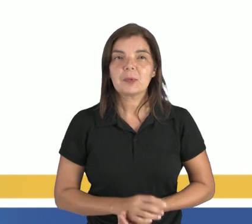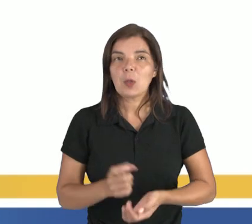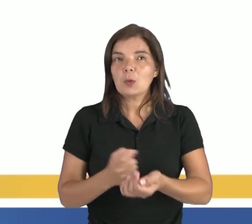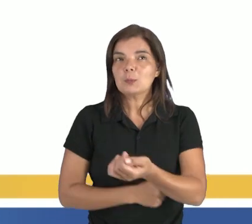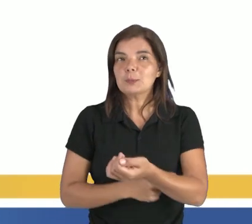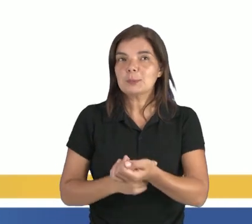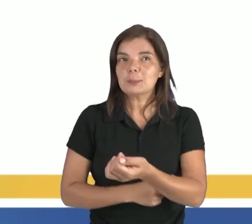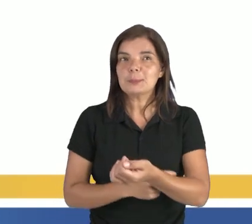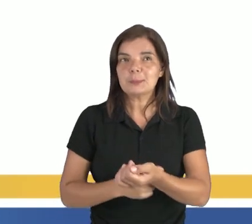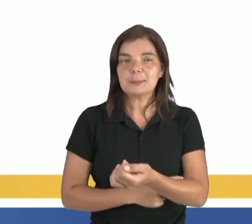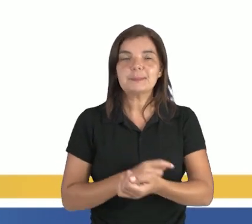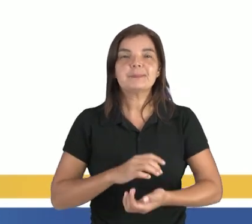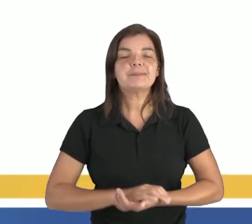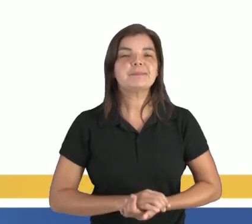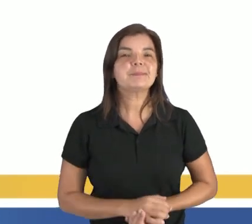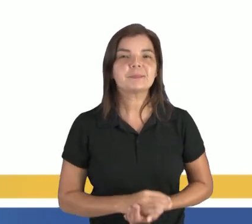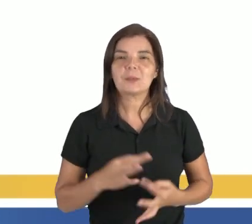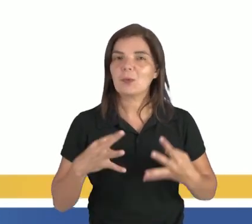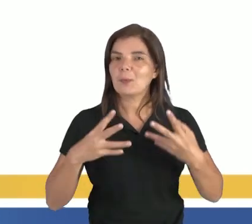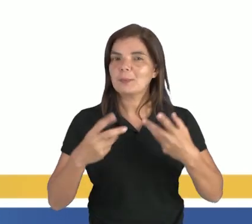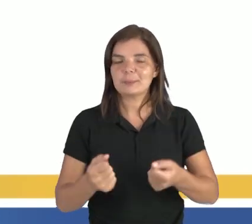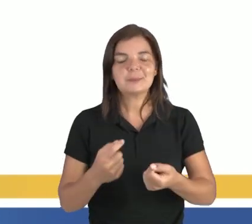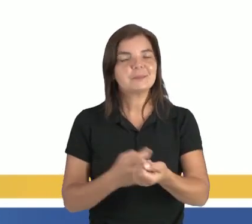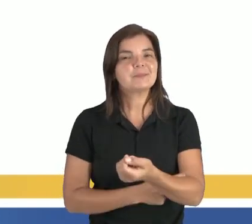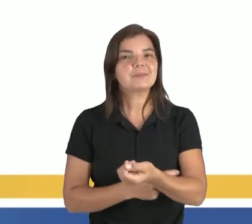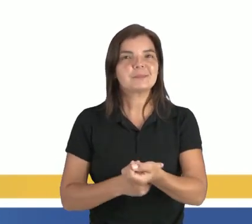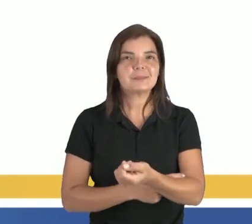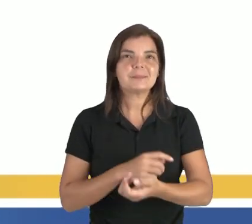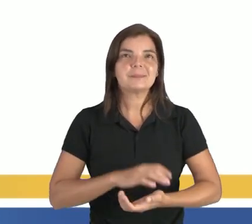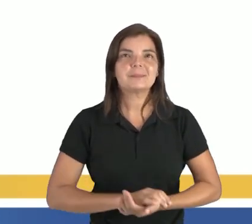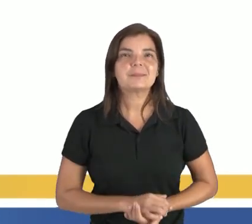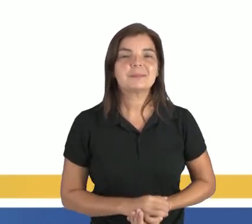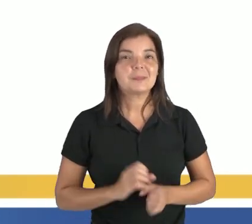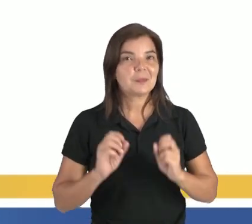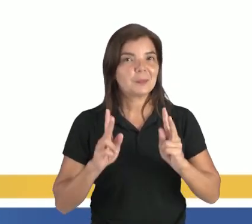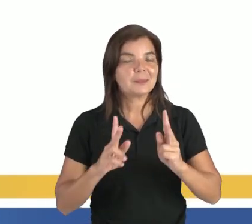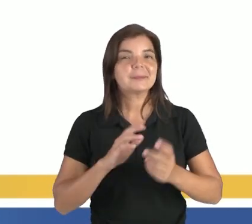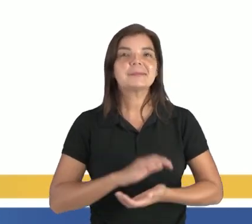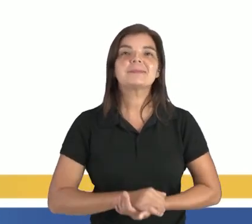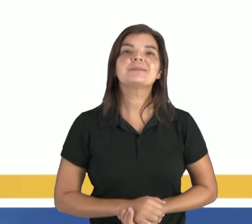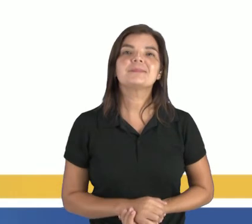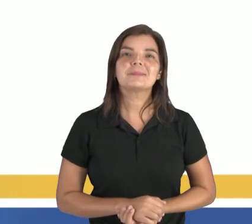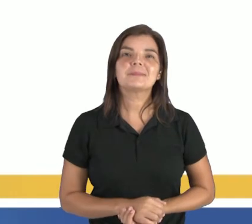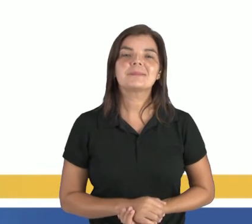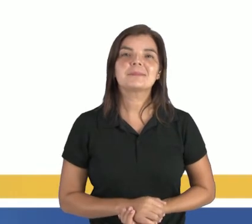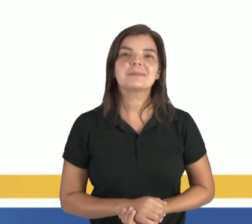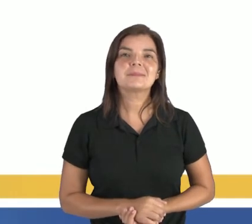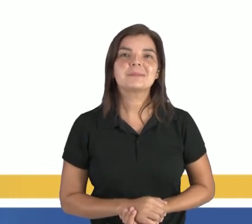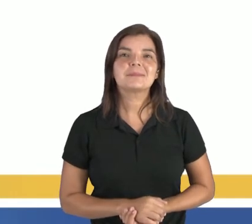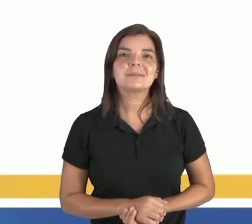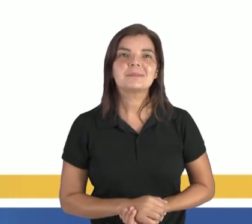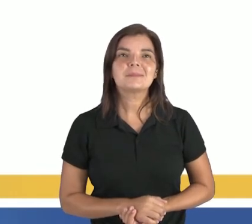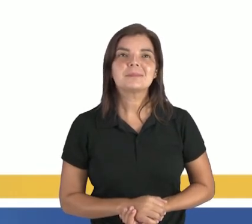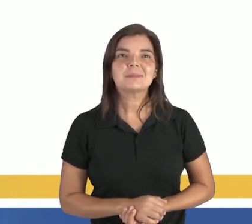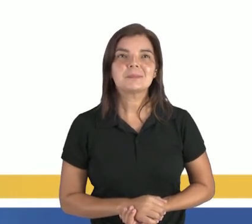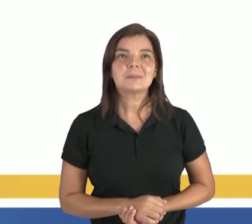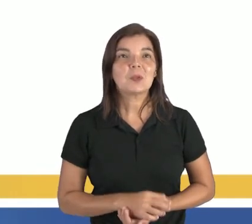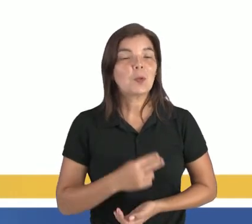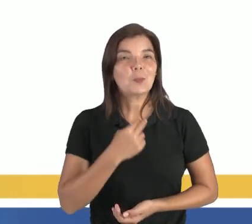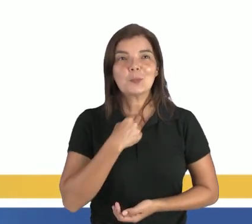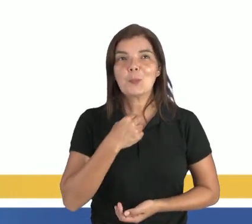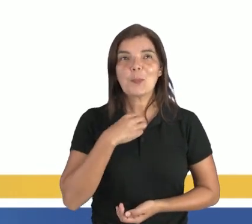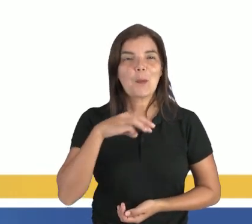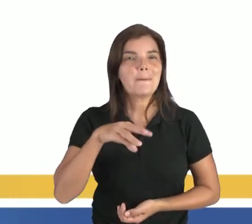completely nervous. Completamente nervoso. Ok? Não tinha como ser more e